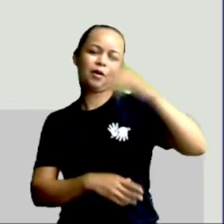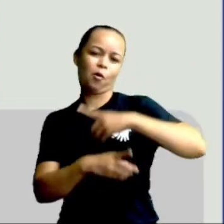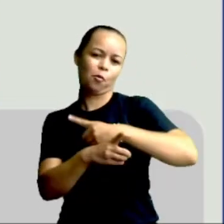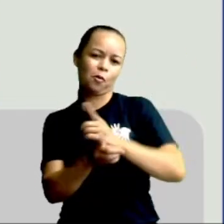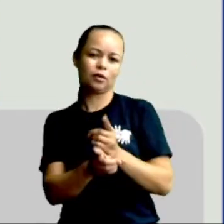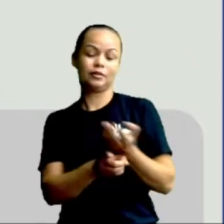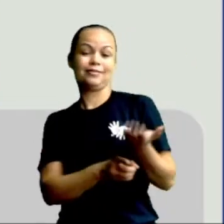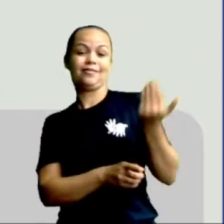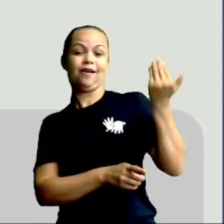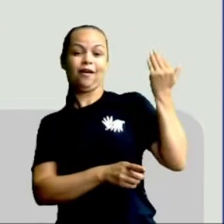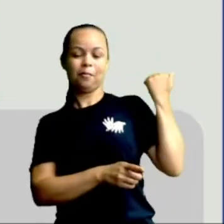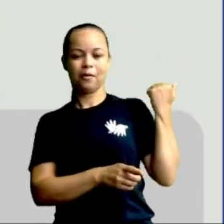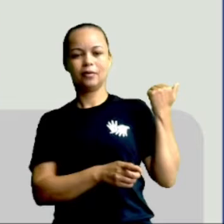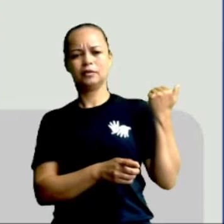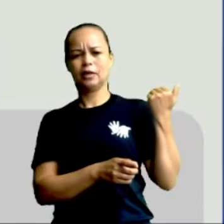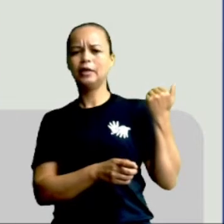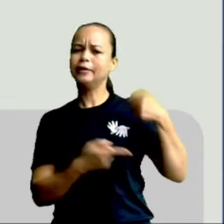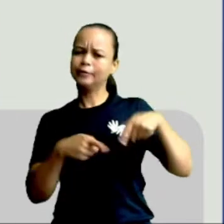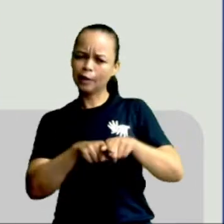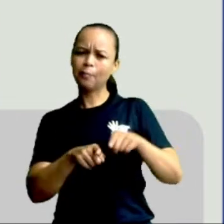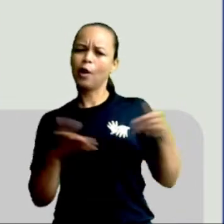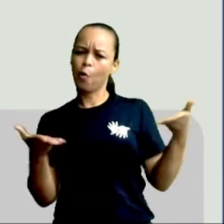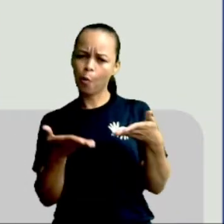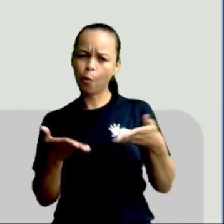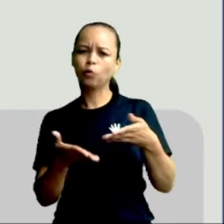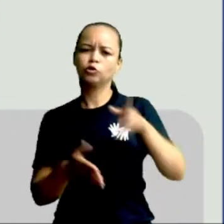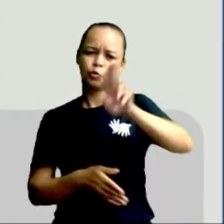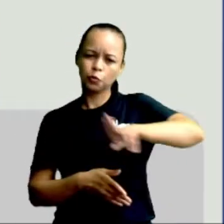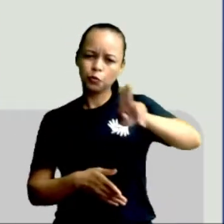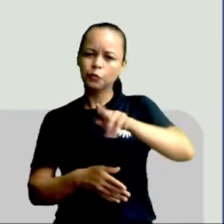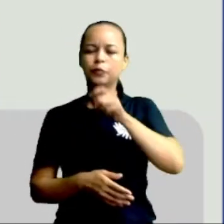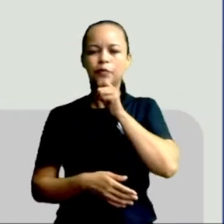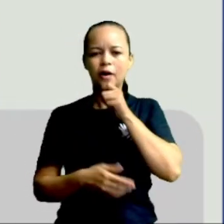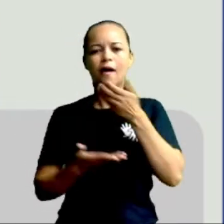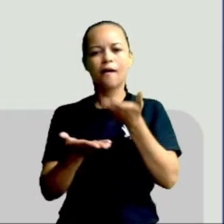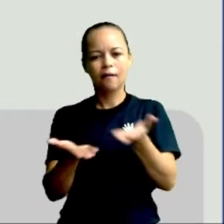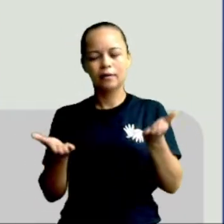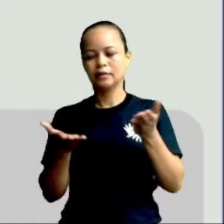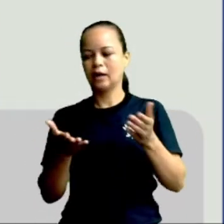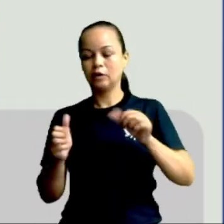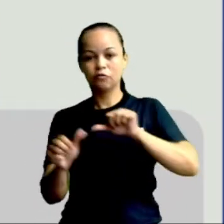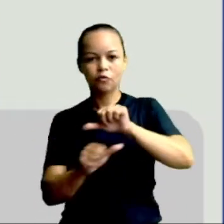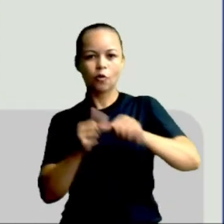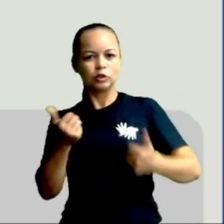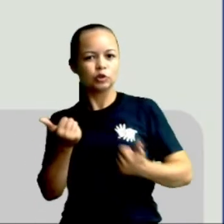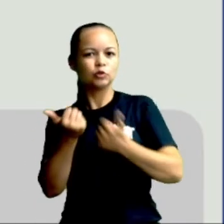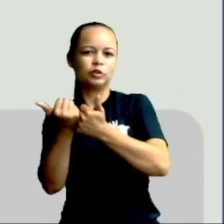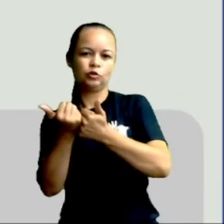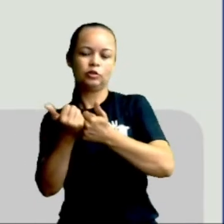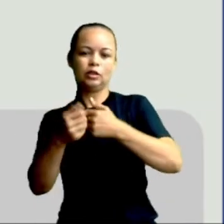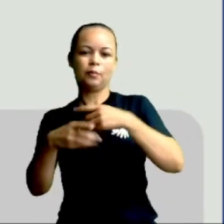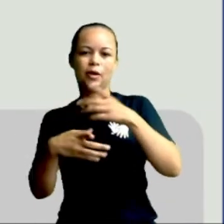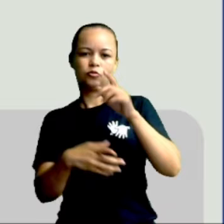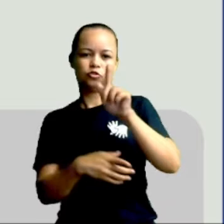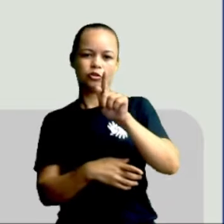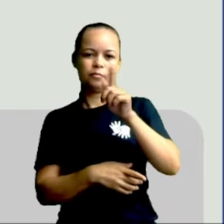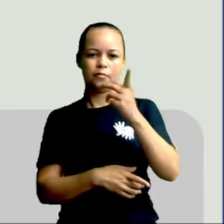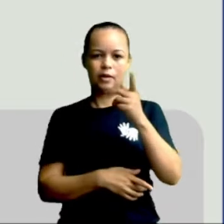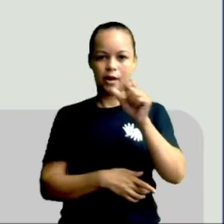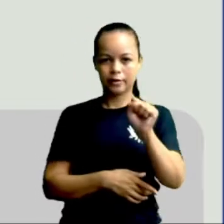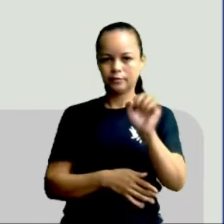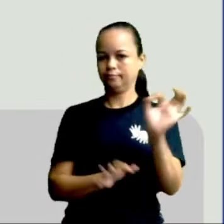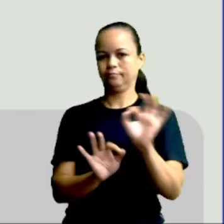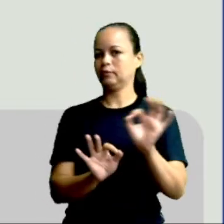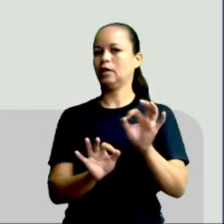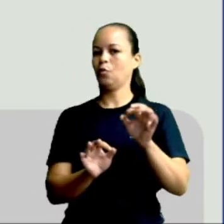utilizado antigamente e é utilizado até hoje, tá, gente? Ela não foi totalmente substituída pelo GPS, não. Olha só,